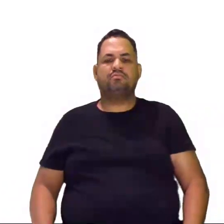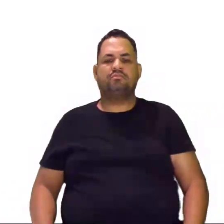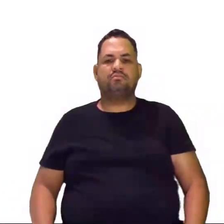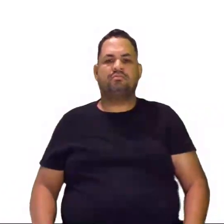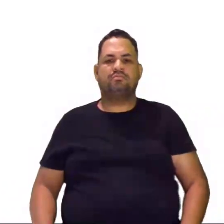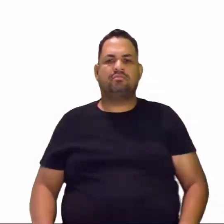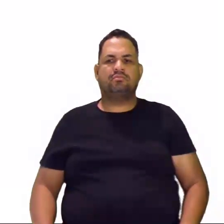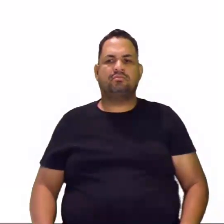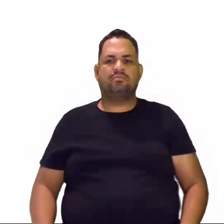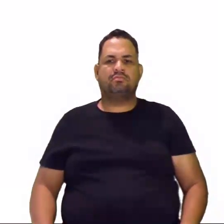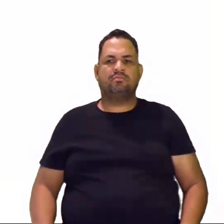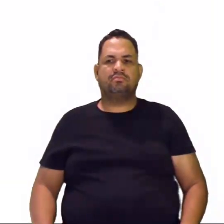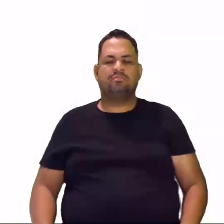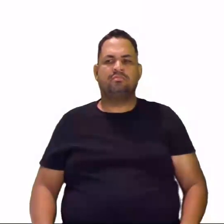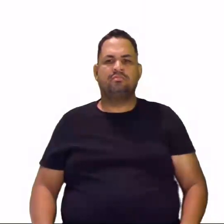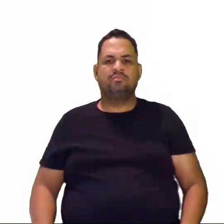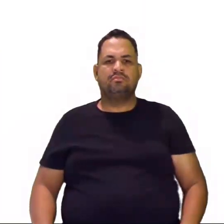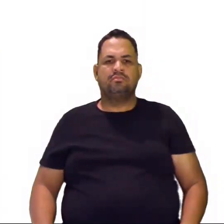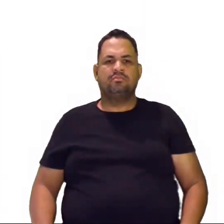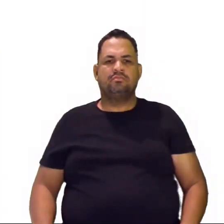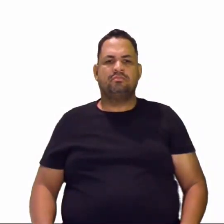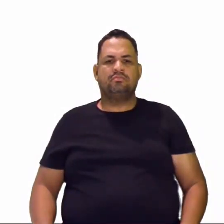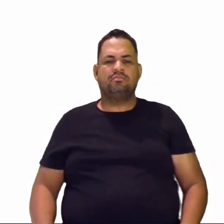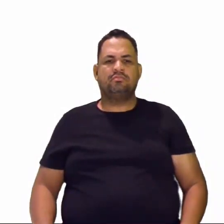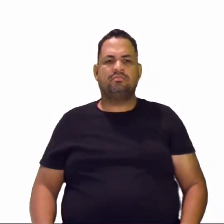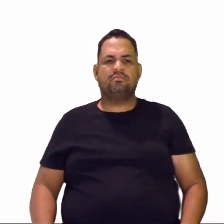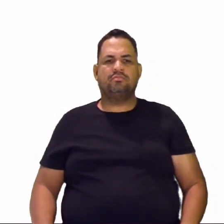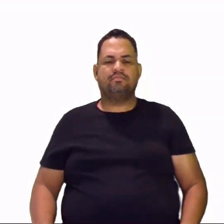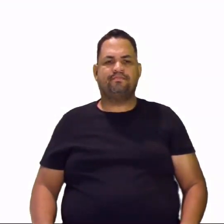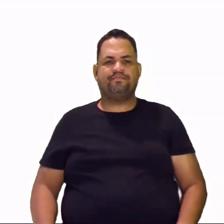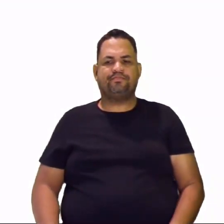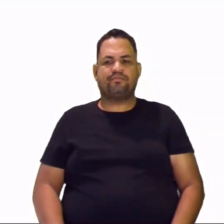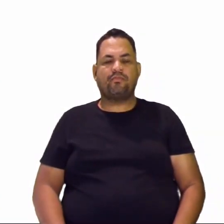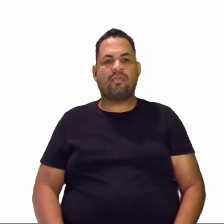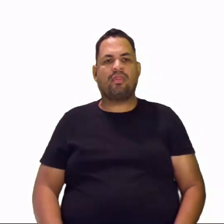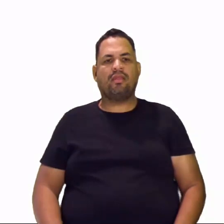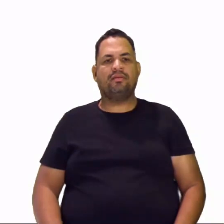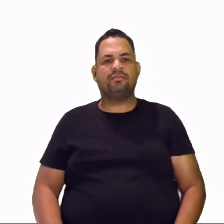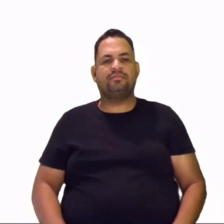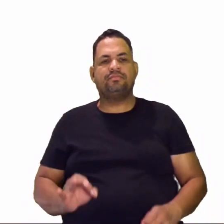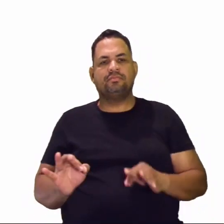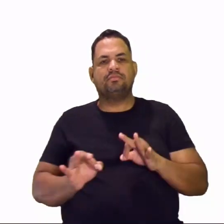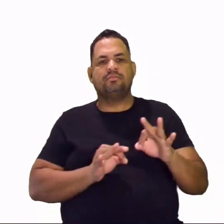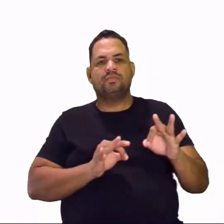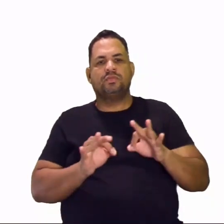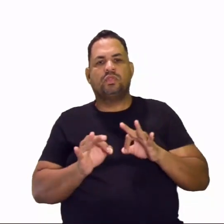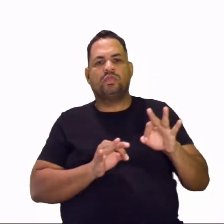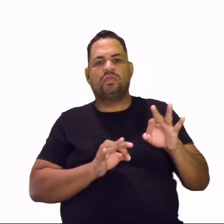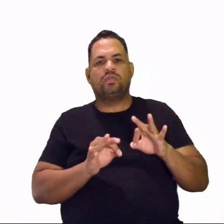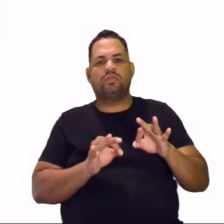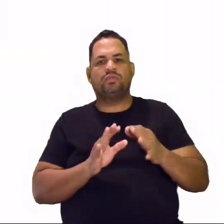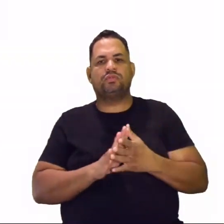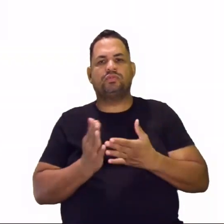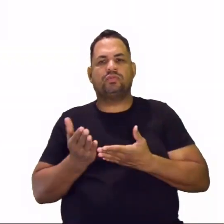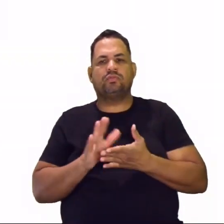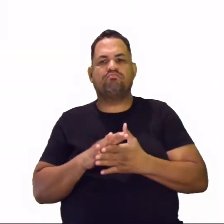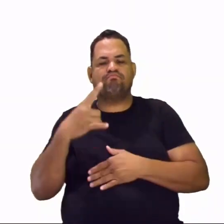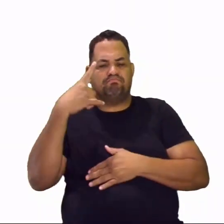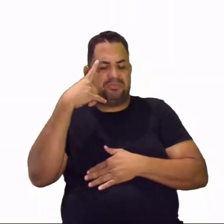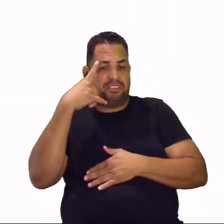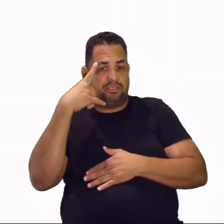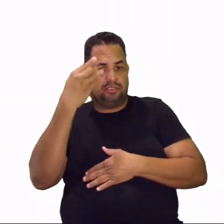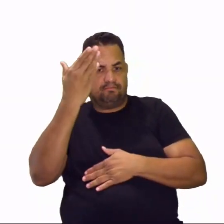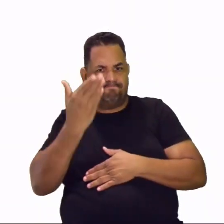desconstruir essas visões, né, que foram criadas por interesses principalmente econômicos. Então, construía-se assim uma forma